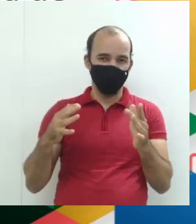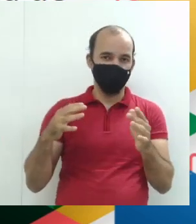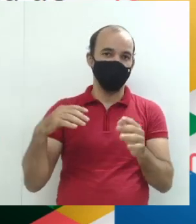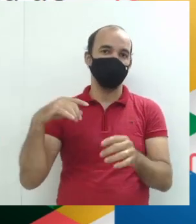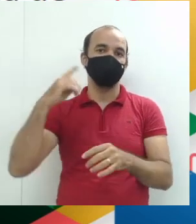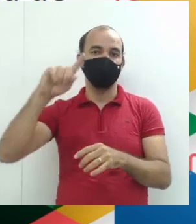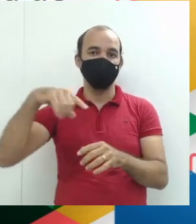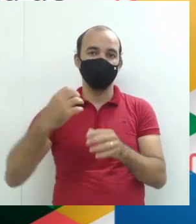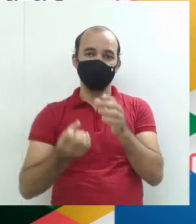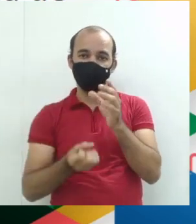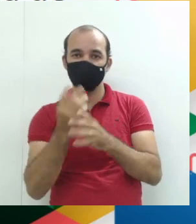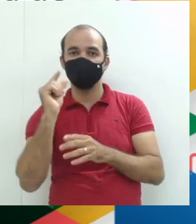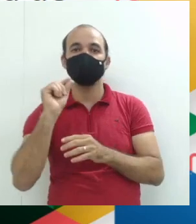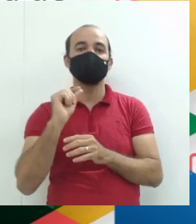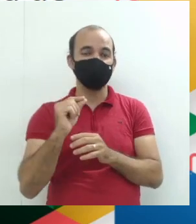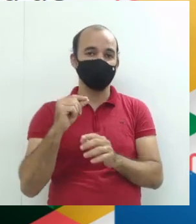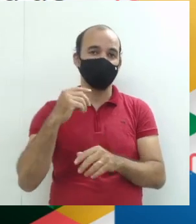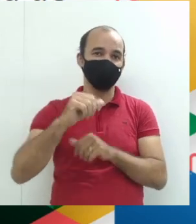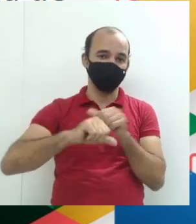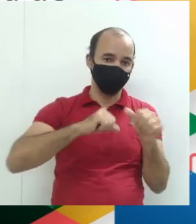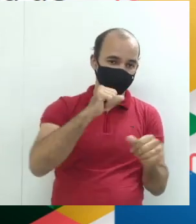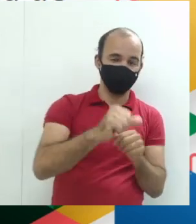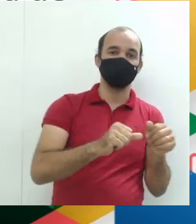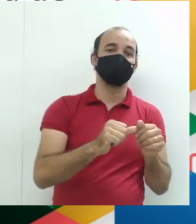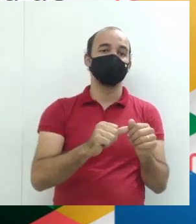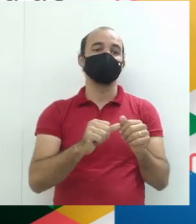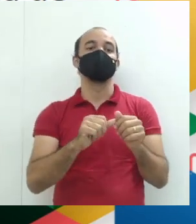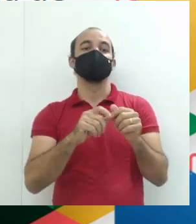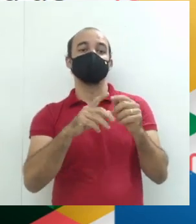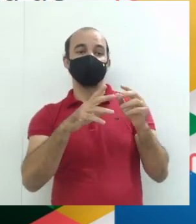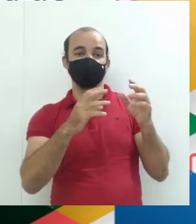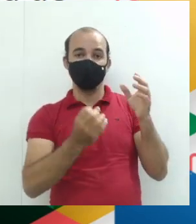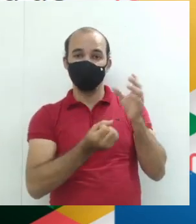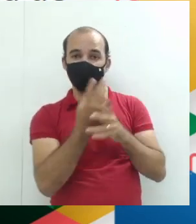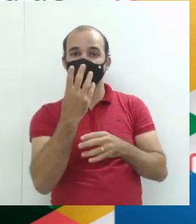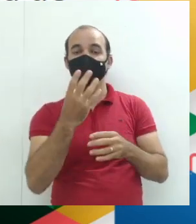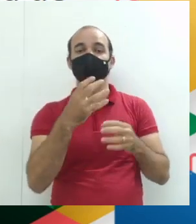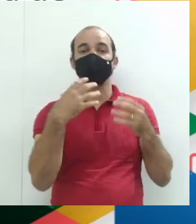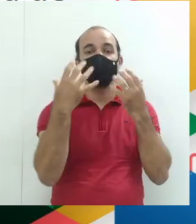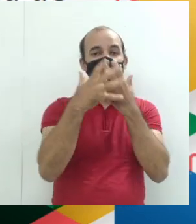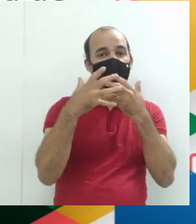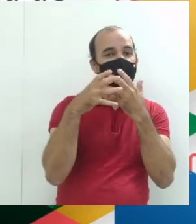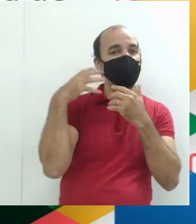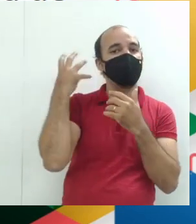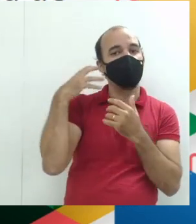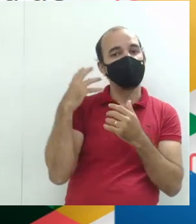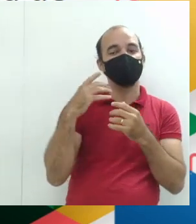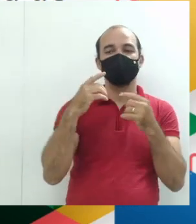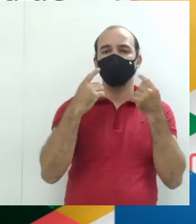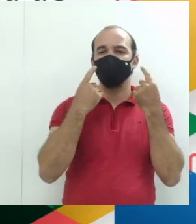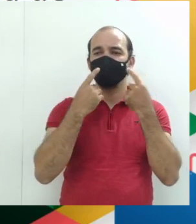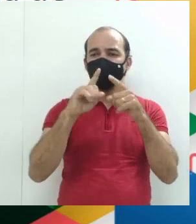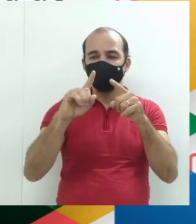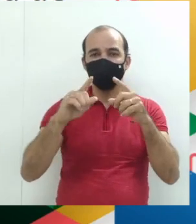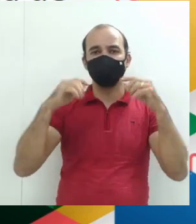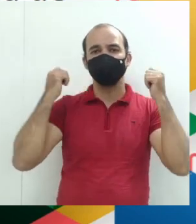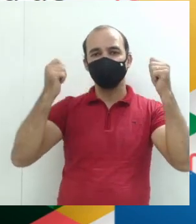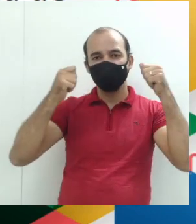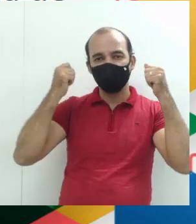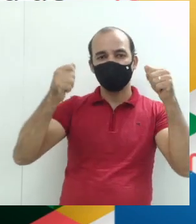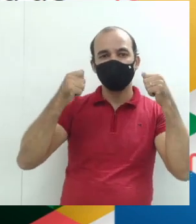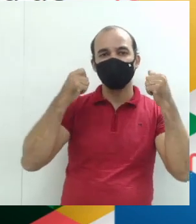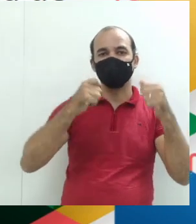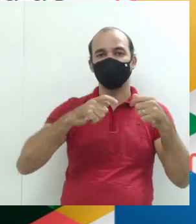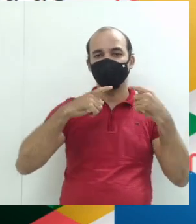na MPB e no tropicalismo. Então, a canção de protesto ela começa a ganhar forma no início da década de